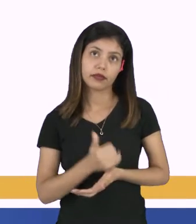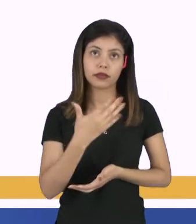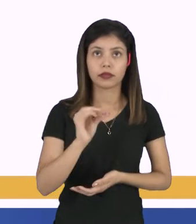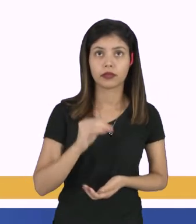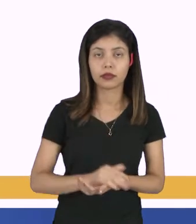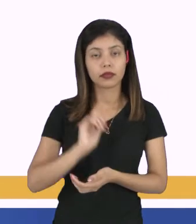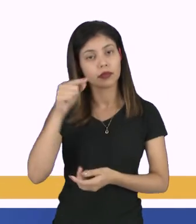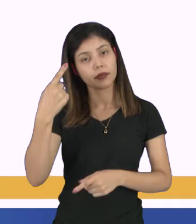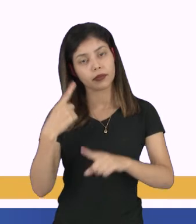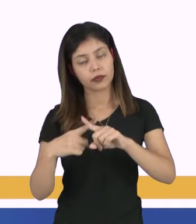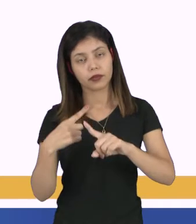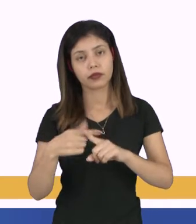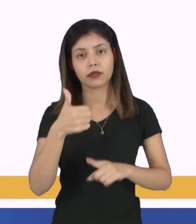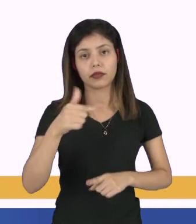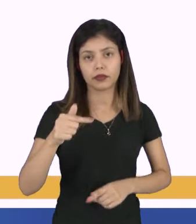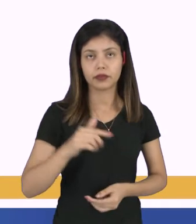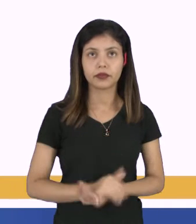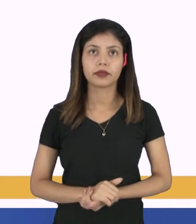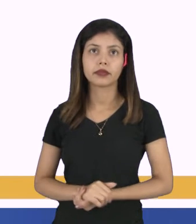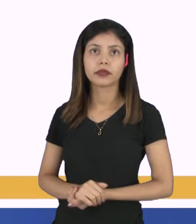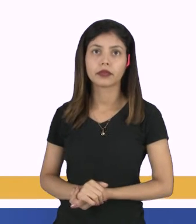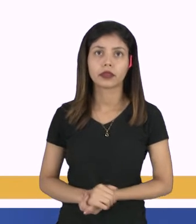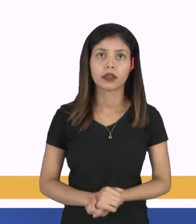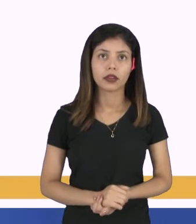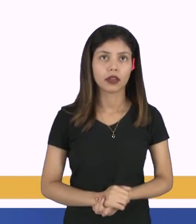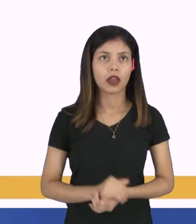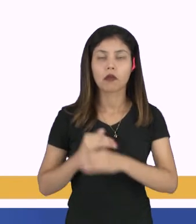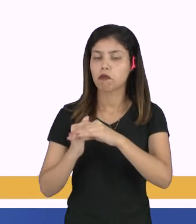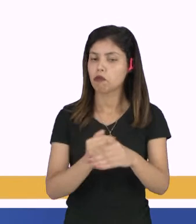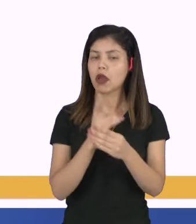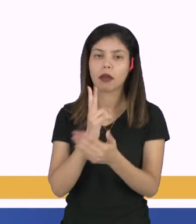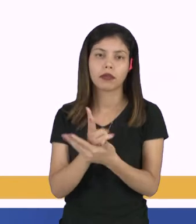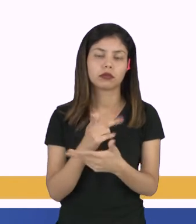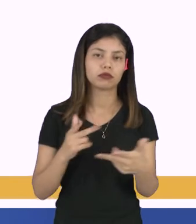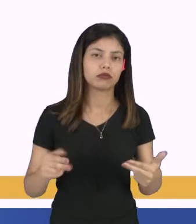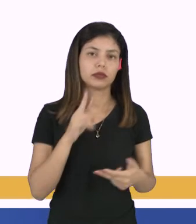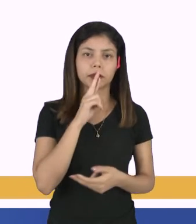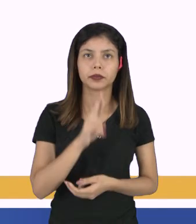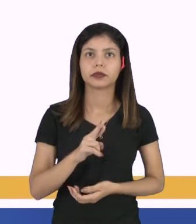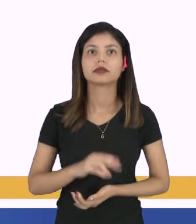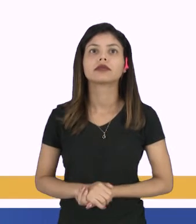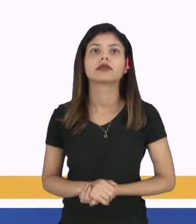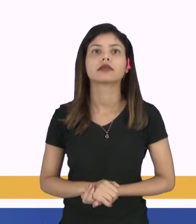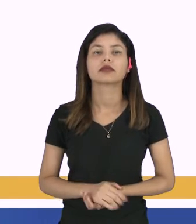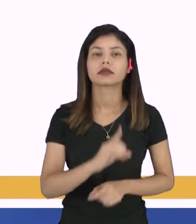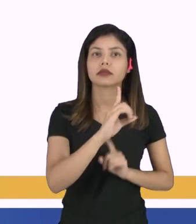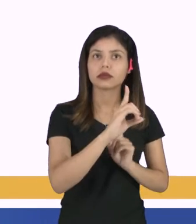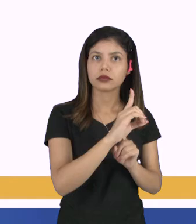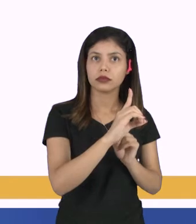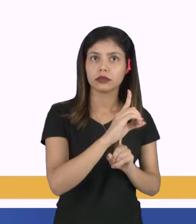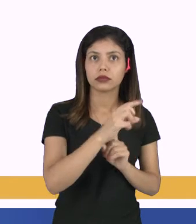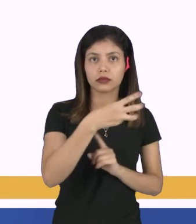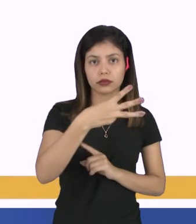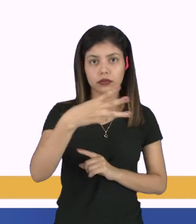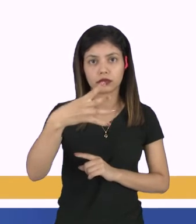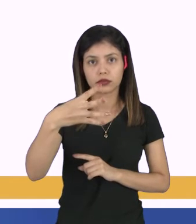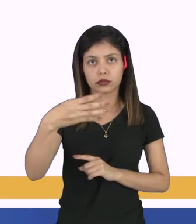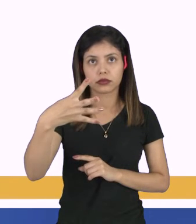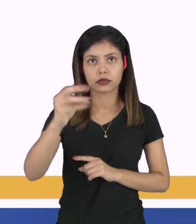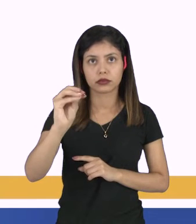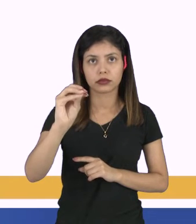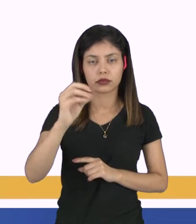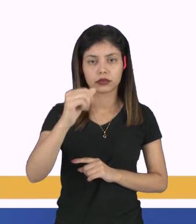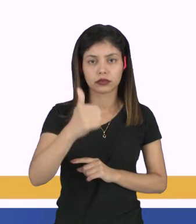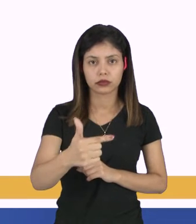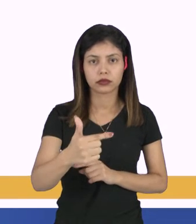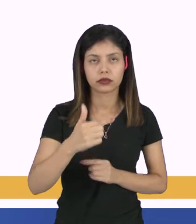10, e depois multiplicar pelo 17. Ambas as formas estariam corretas. Então o valor de D é